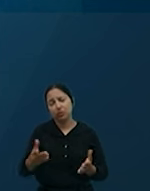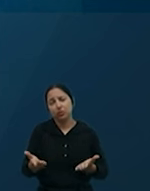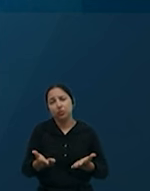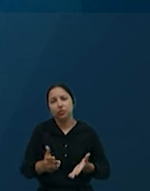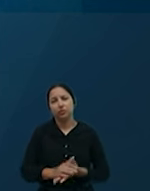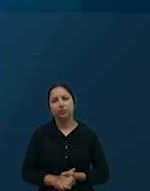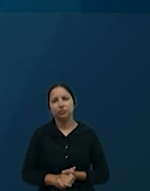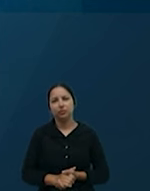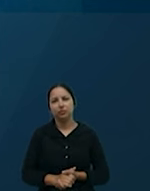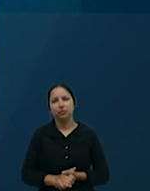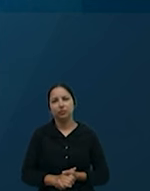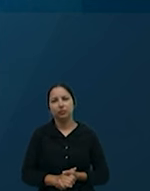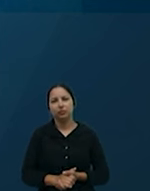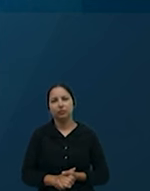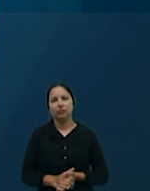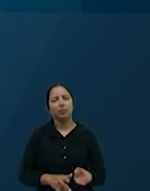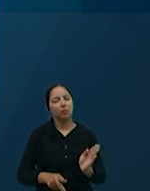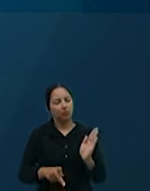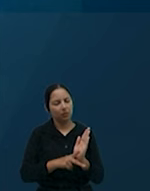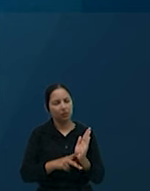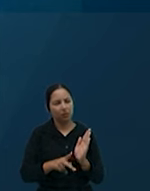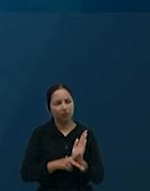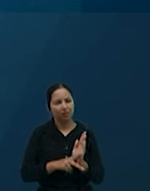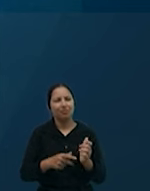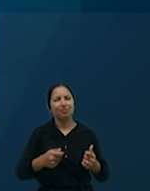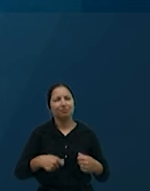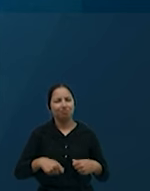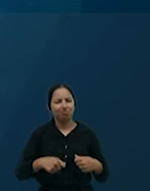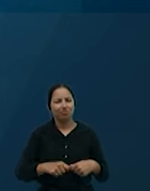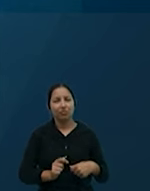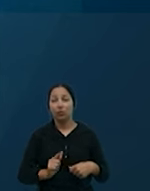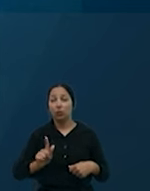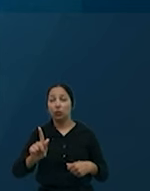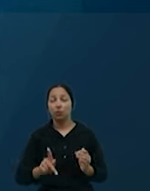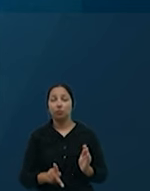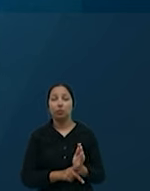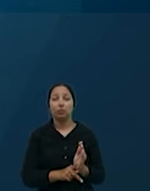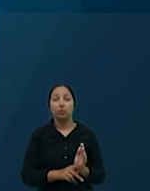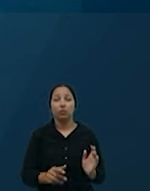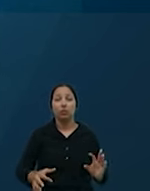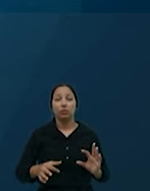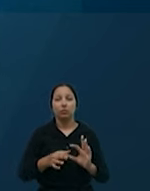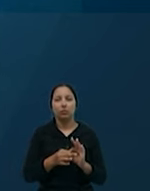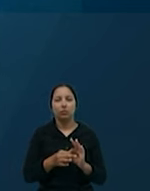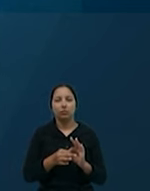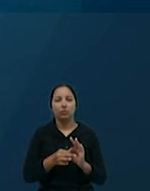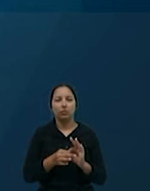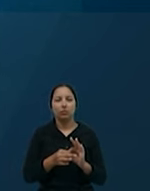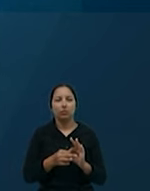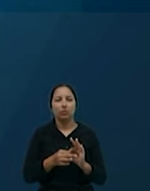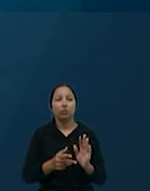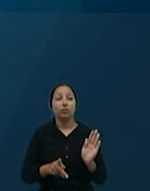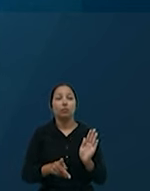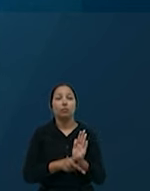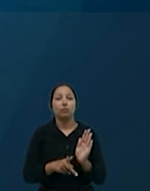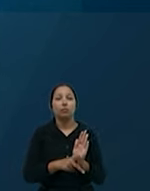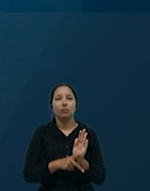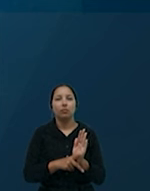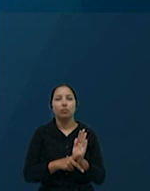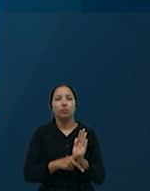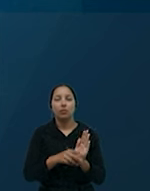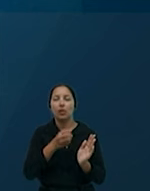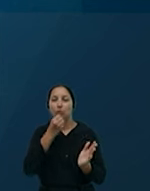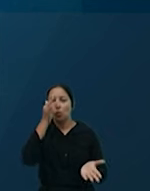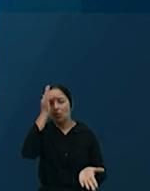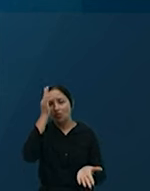que ser trabalhado junto com um outro princípio, o princípio da boa-fé